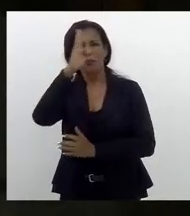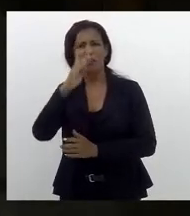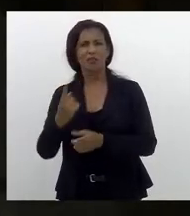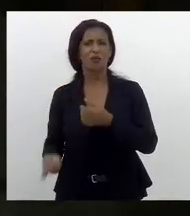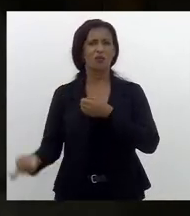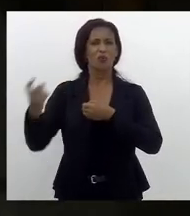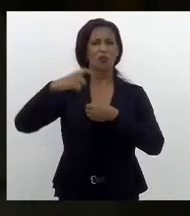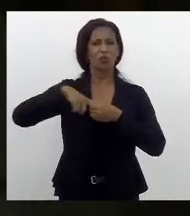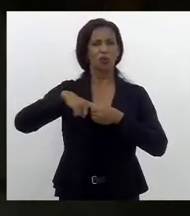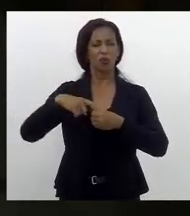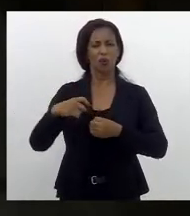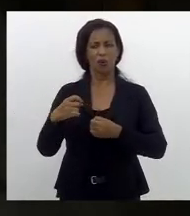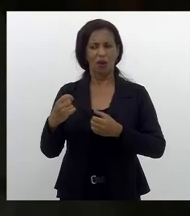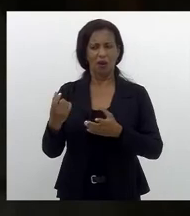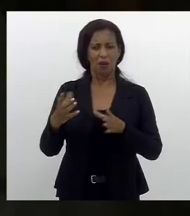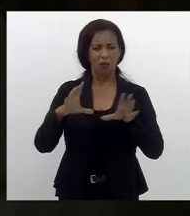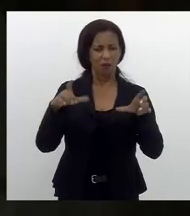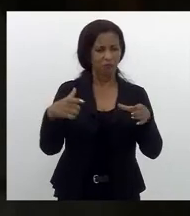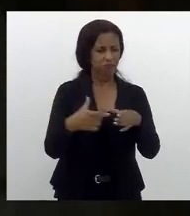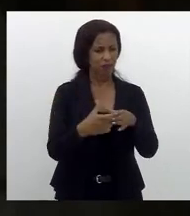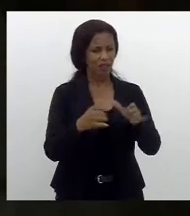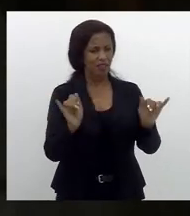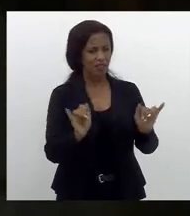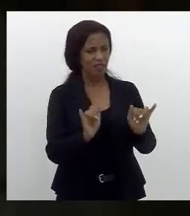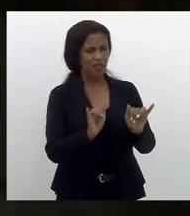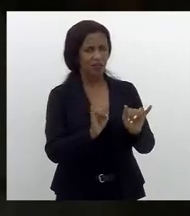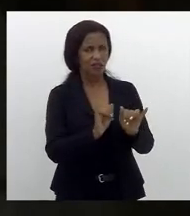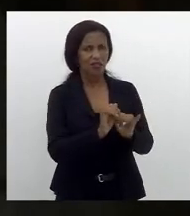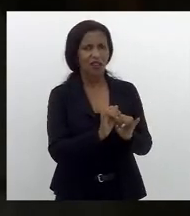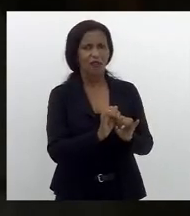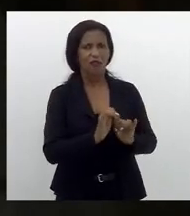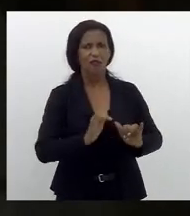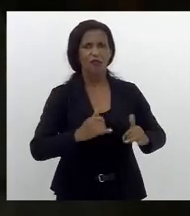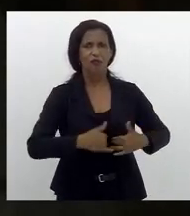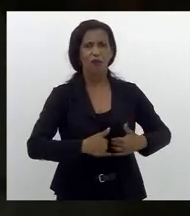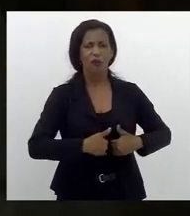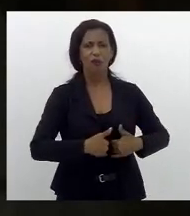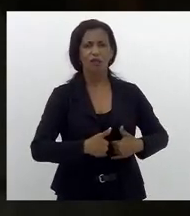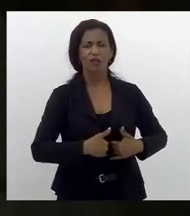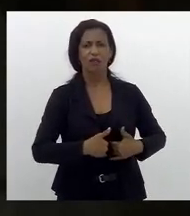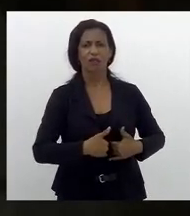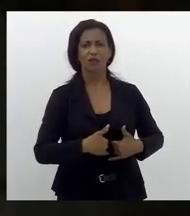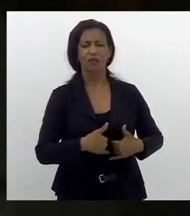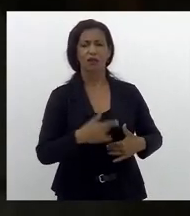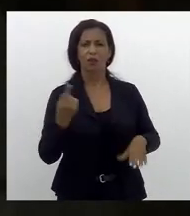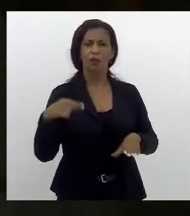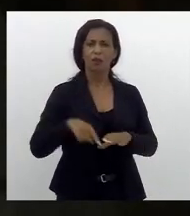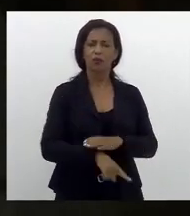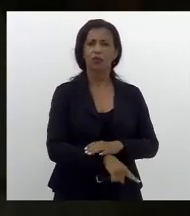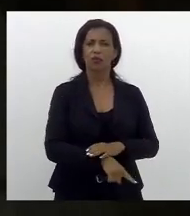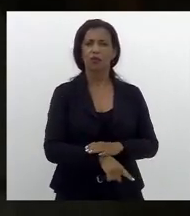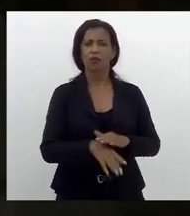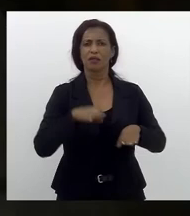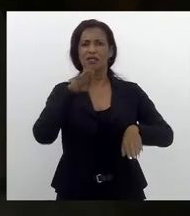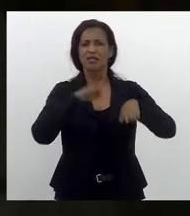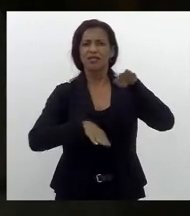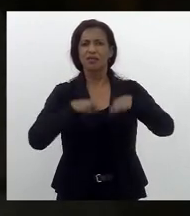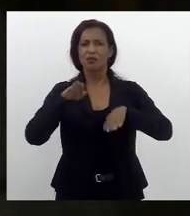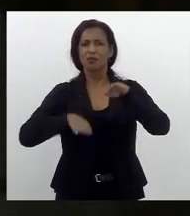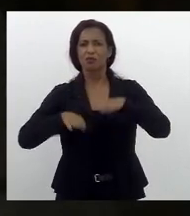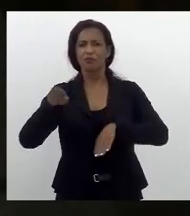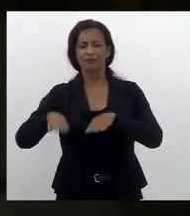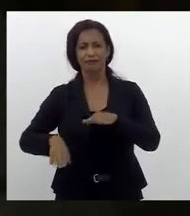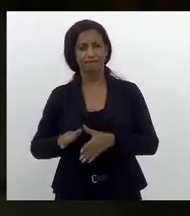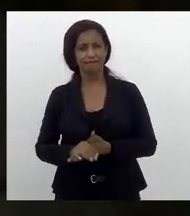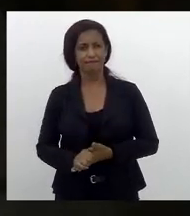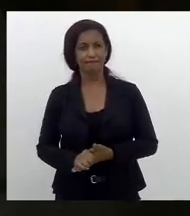fome, do qual tinha saído orgulhosamente. O aprofundamento das desigualdades.